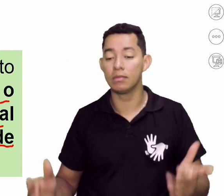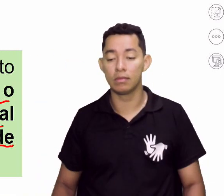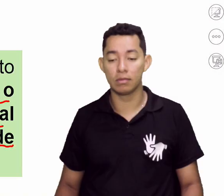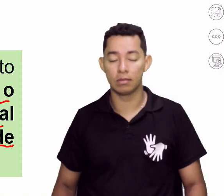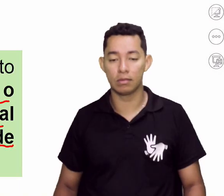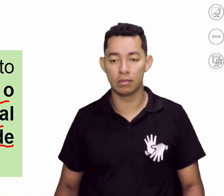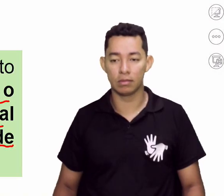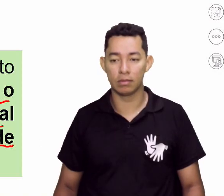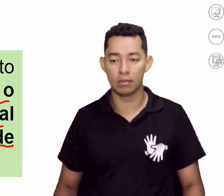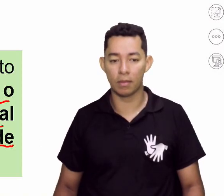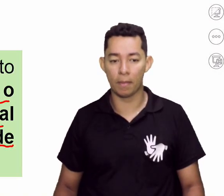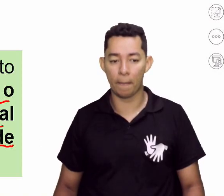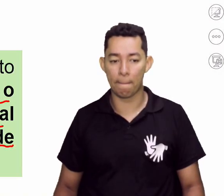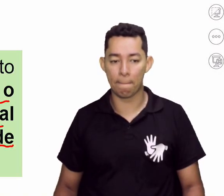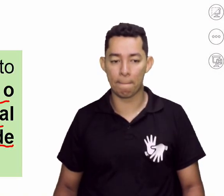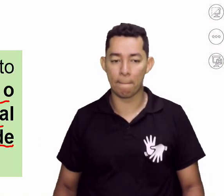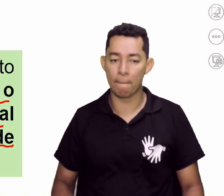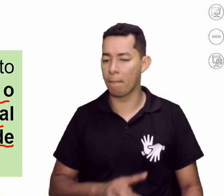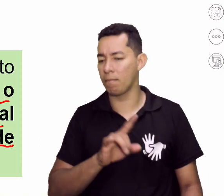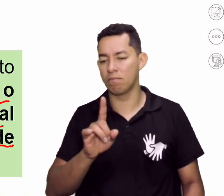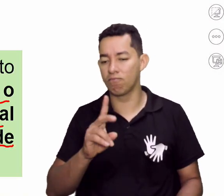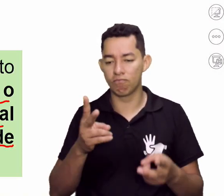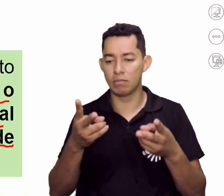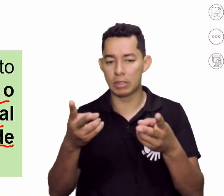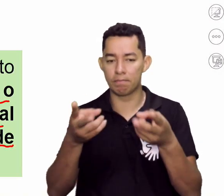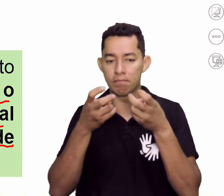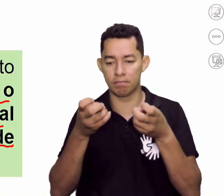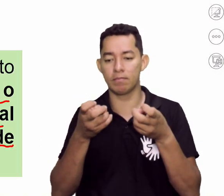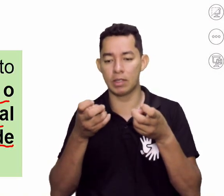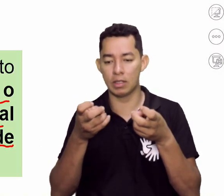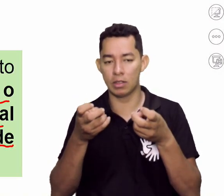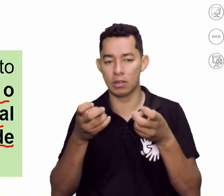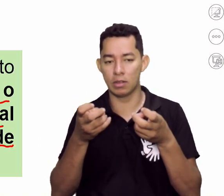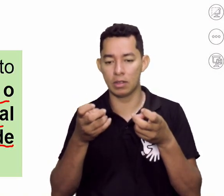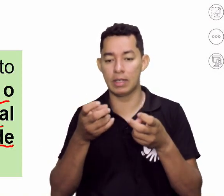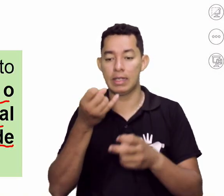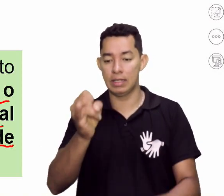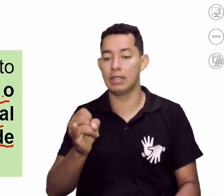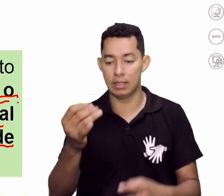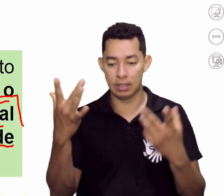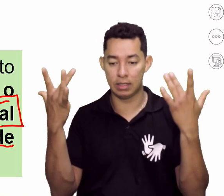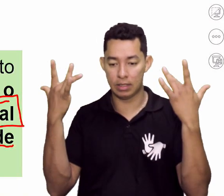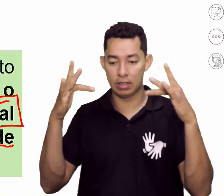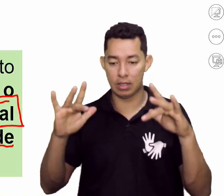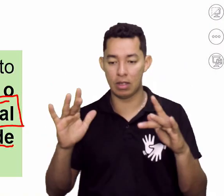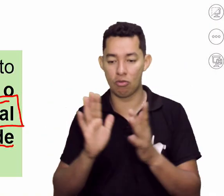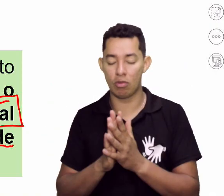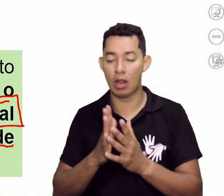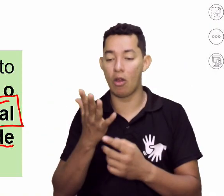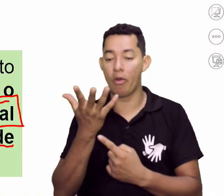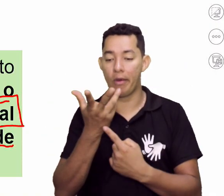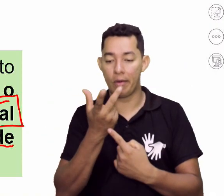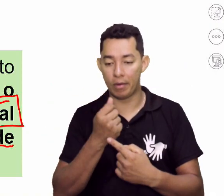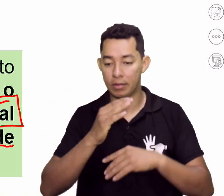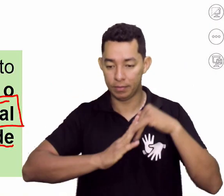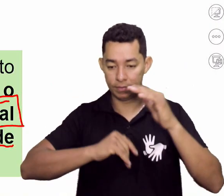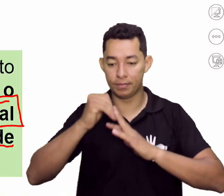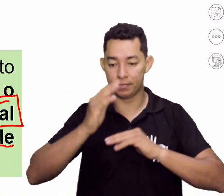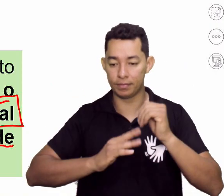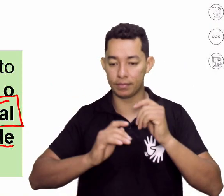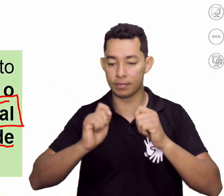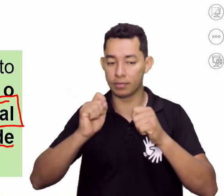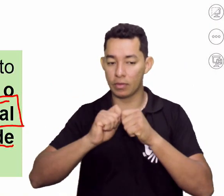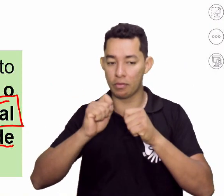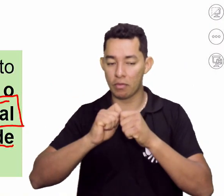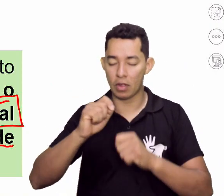é isso. Não é reconhecido objetivamente. Se fosse natural, o artista ia fazer